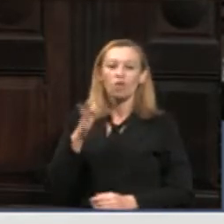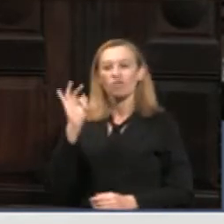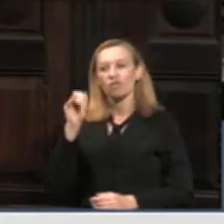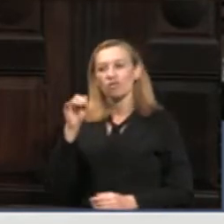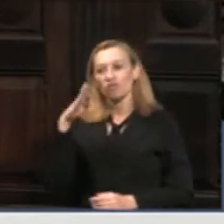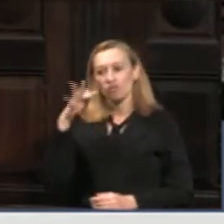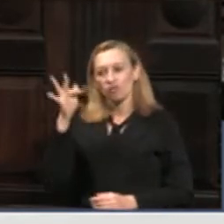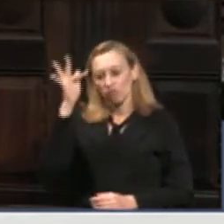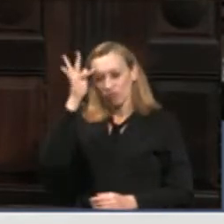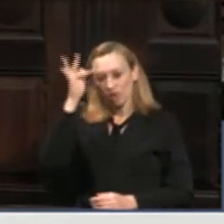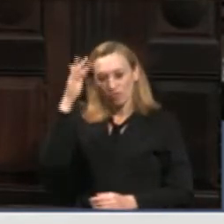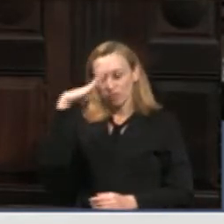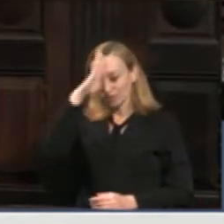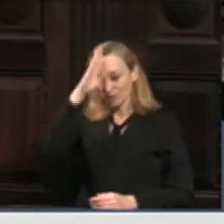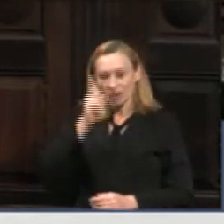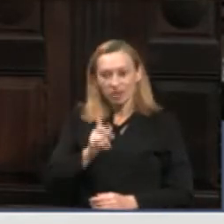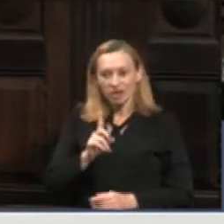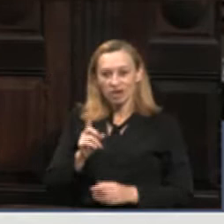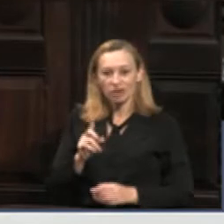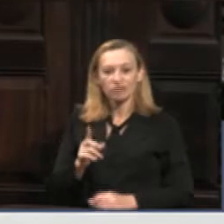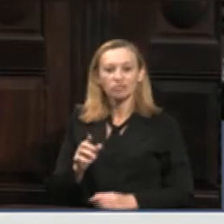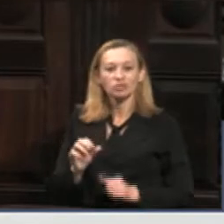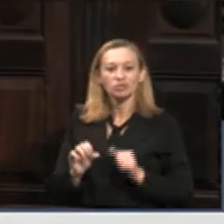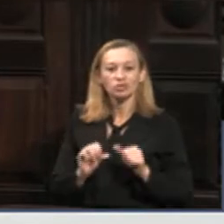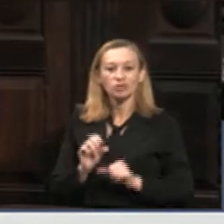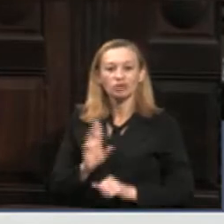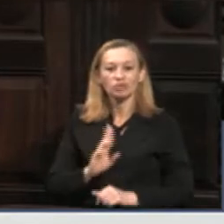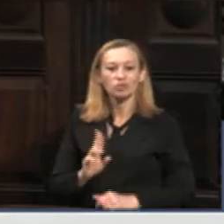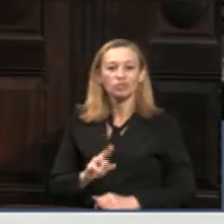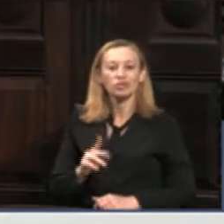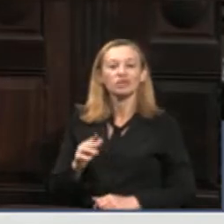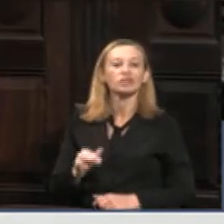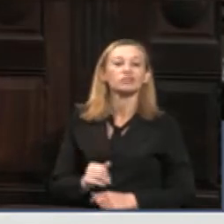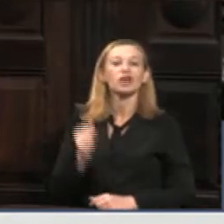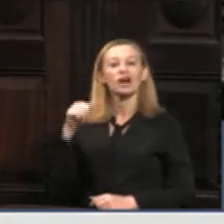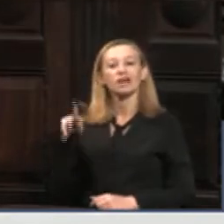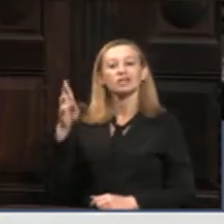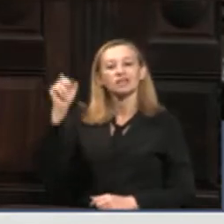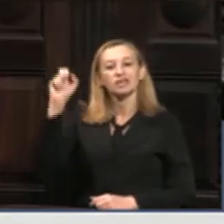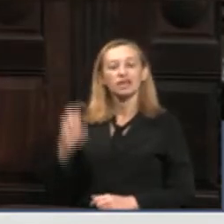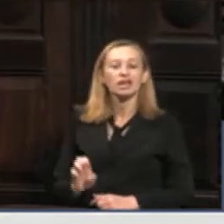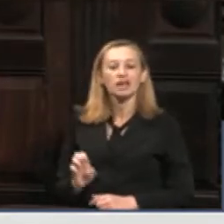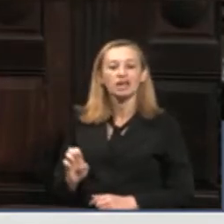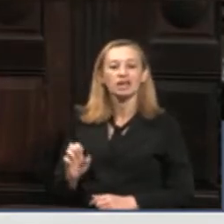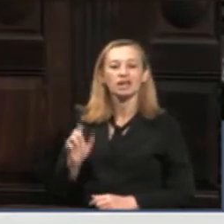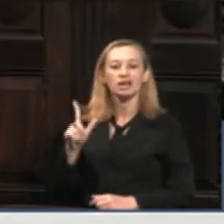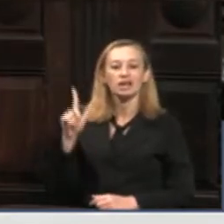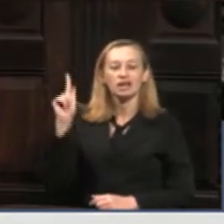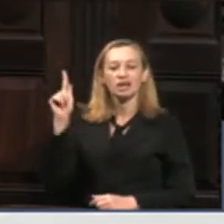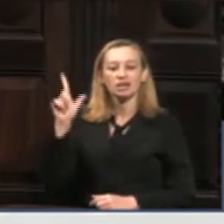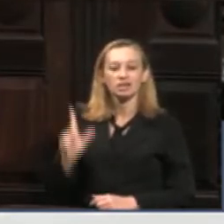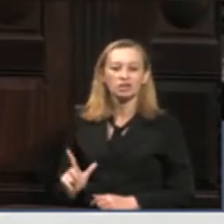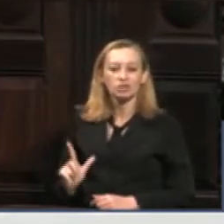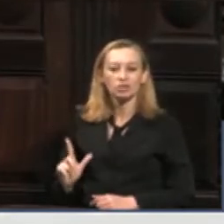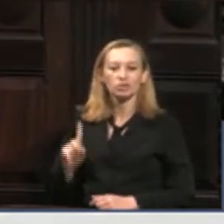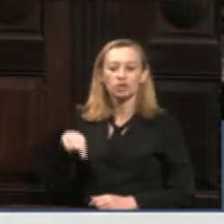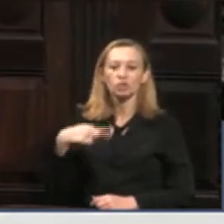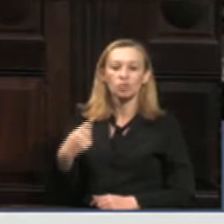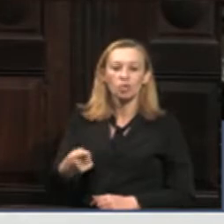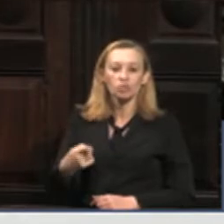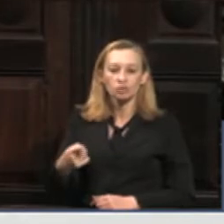Coelho, André Lazzaroni e o outro parlamentar, eu prefiro não